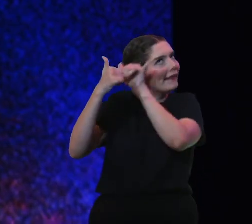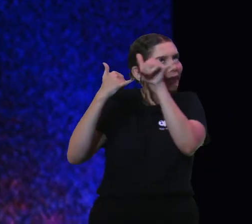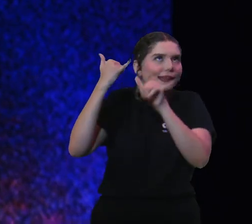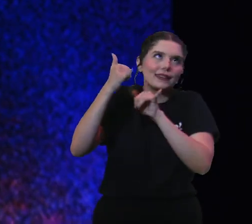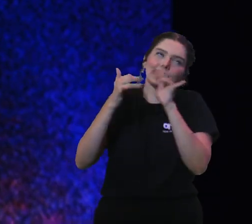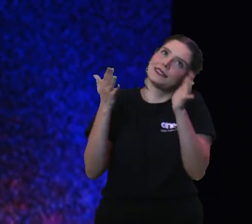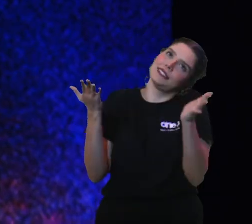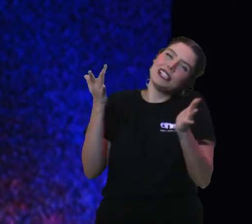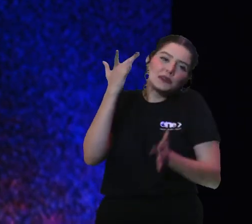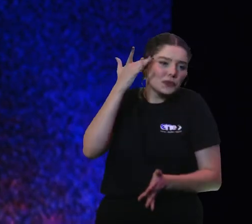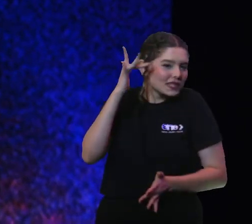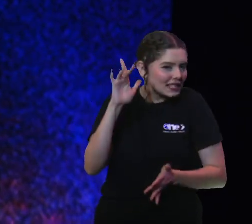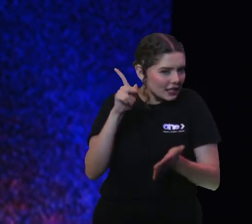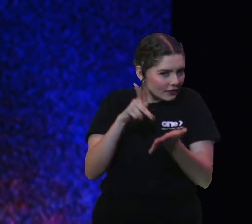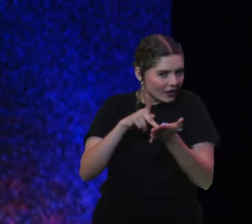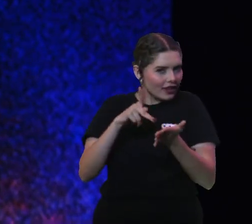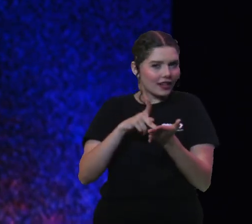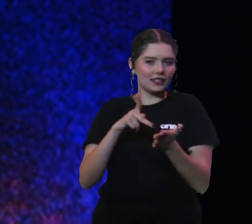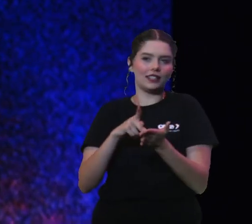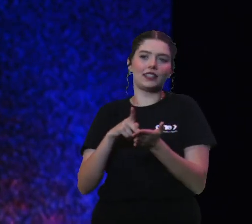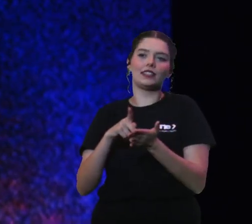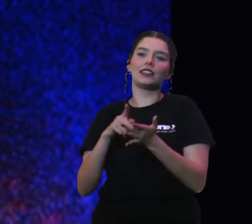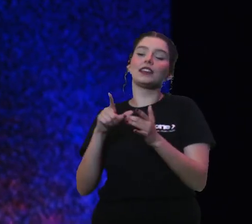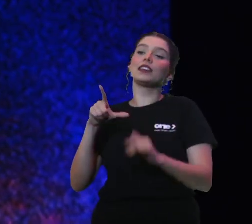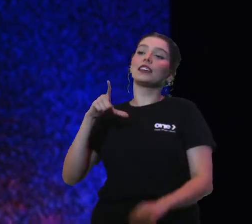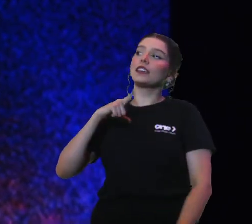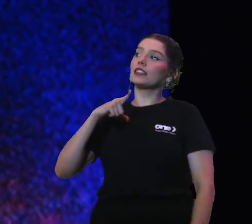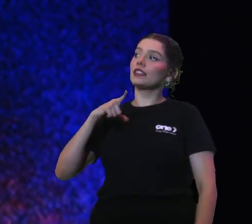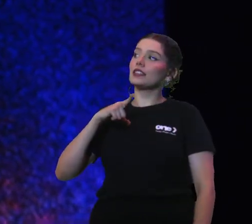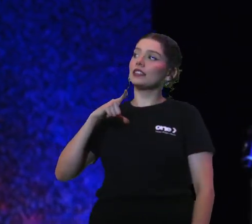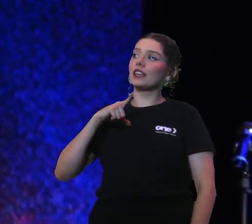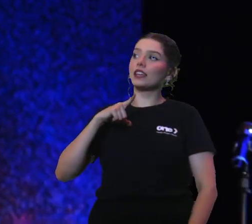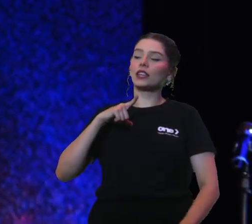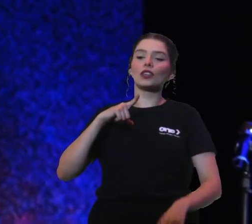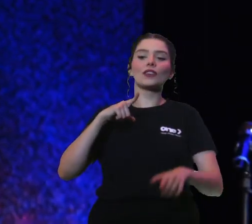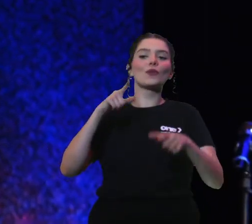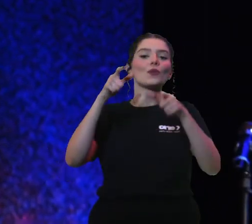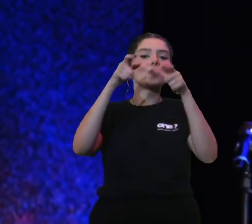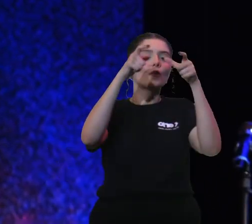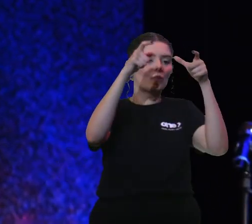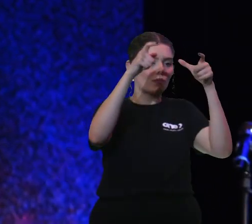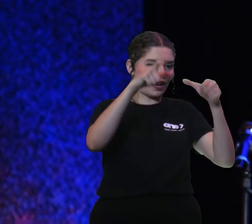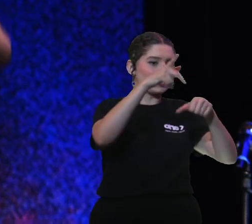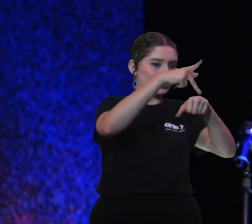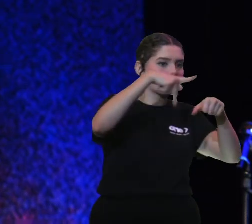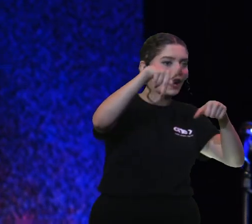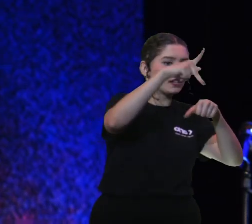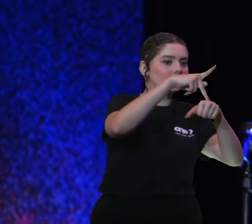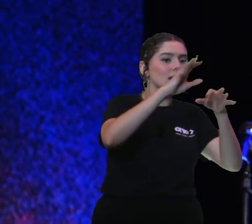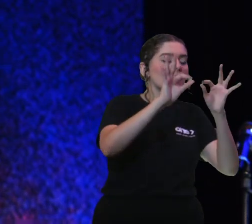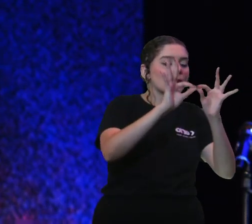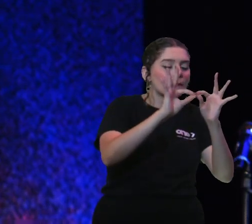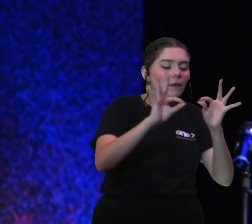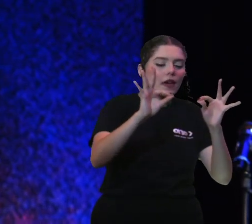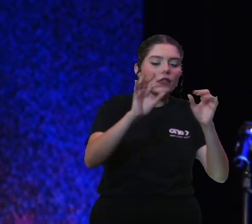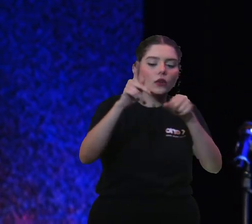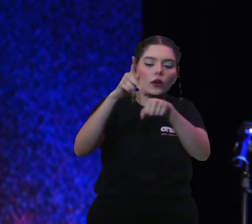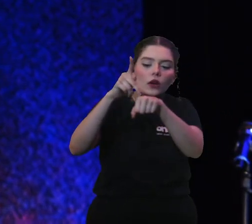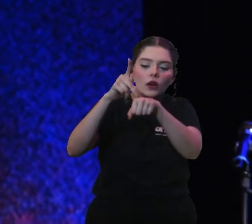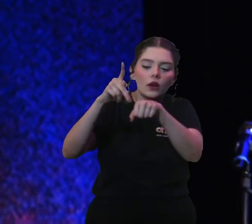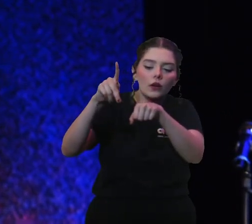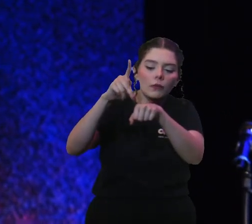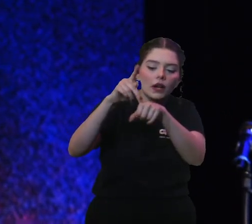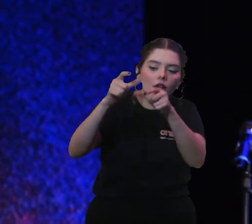só trazendo o que eu ouvi. E tem uma ilha pequena, num formato de barco, perto ali da região onde aquilo tinha